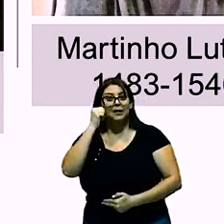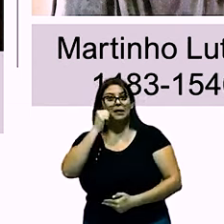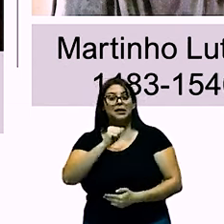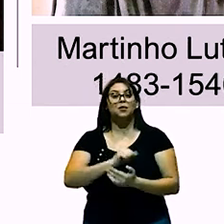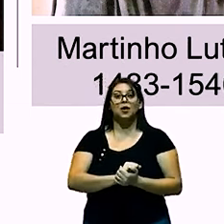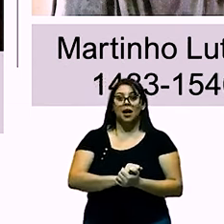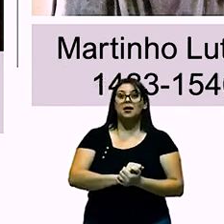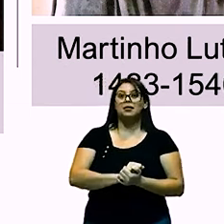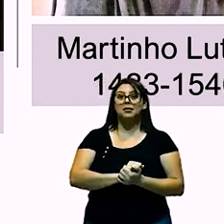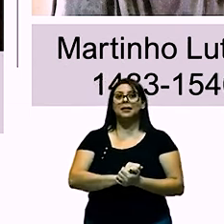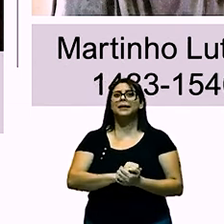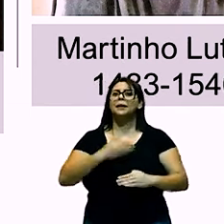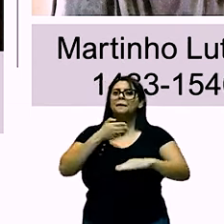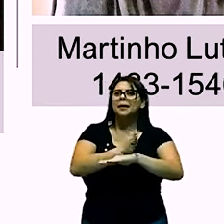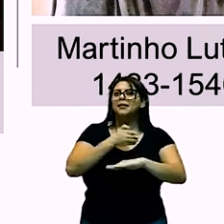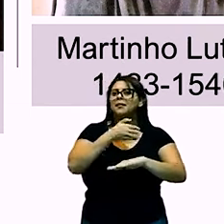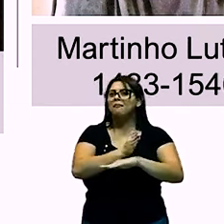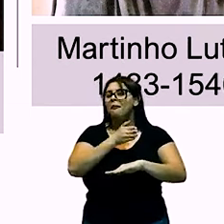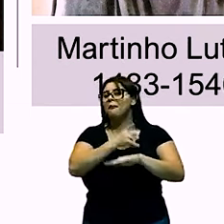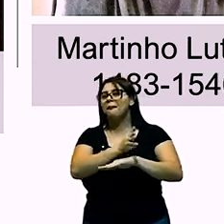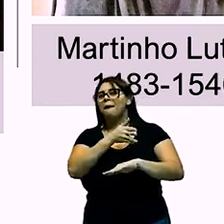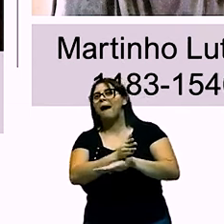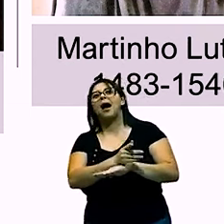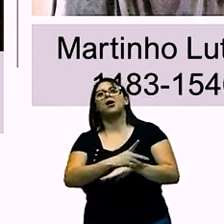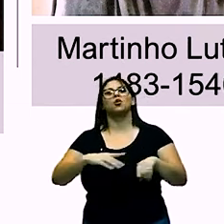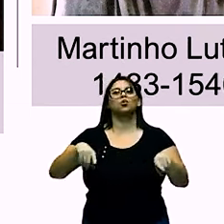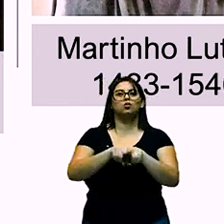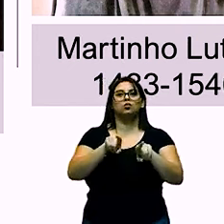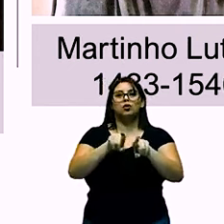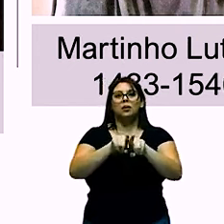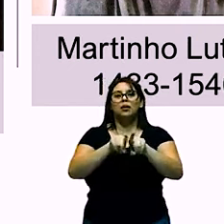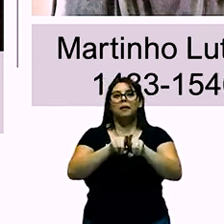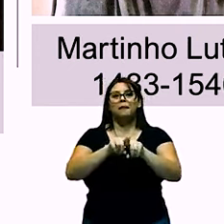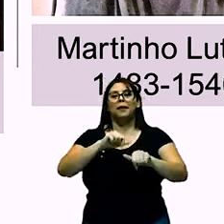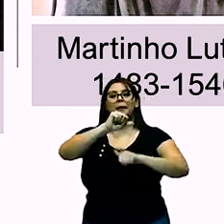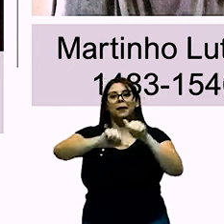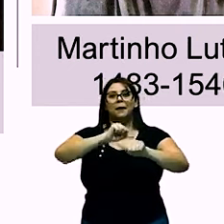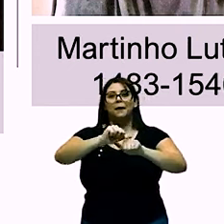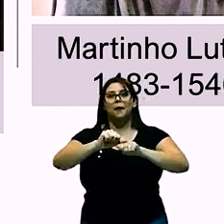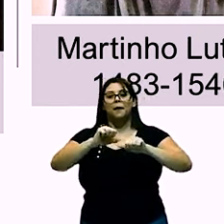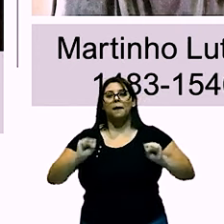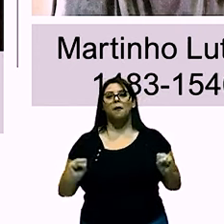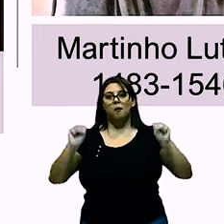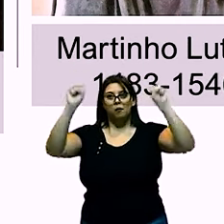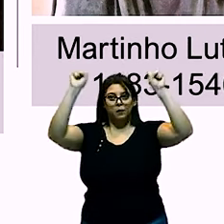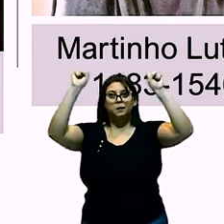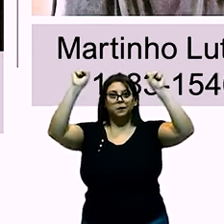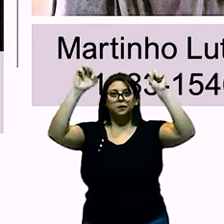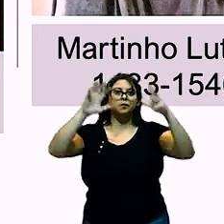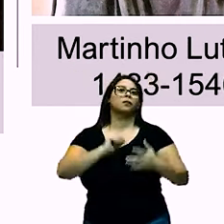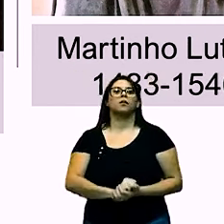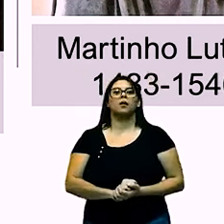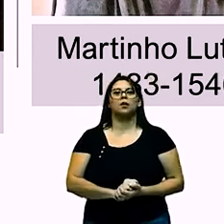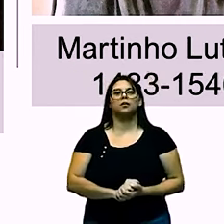reforma, mas homens que desempenharam um papel importante, como John Wycliffe, que foi um homem que pregava muito